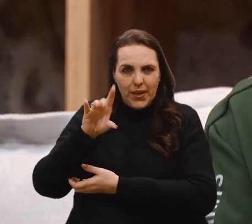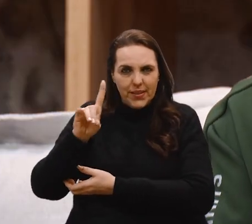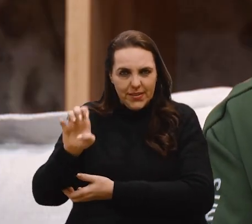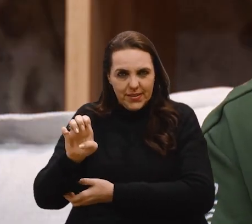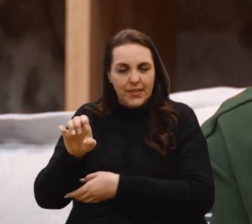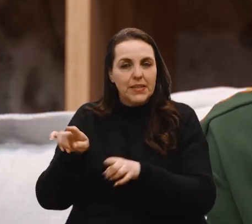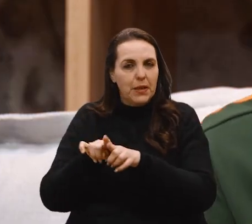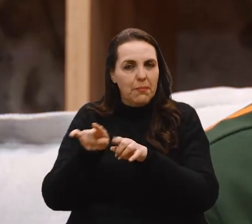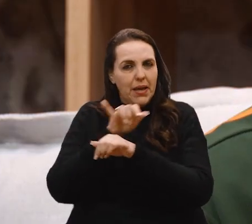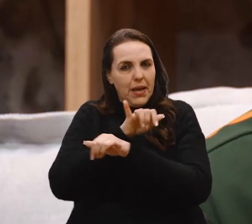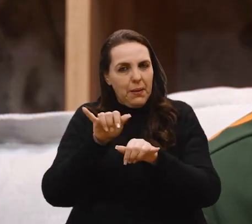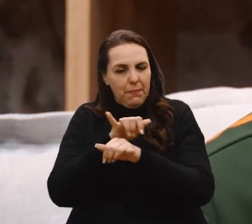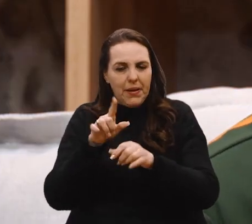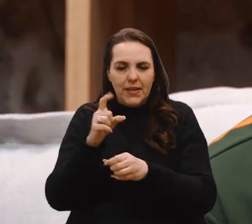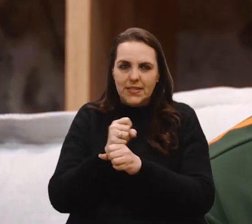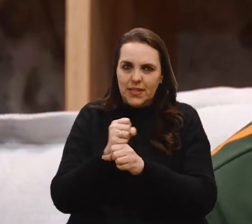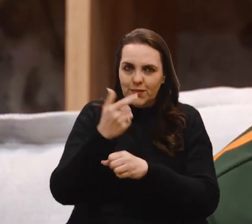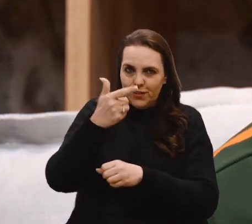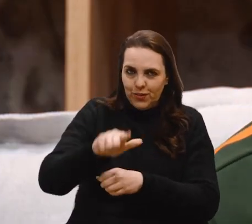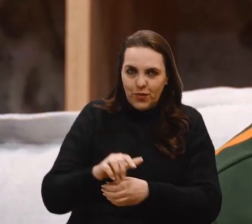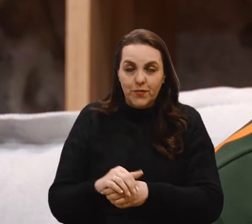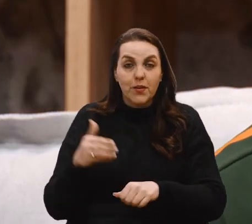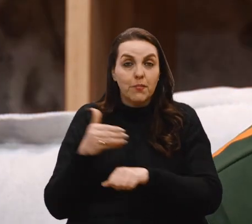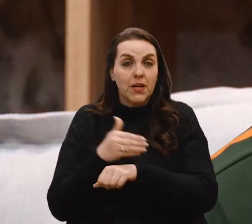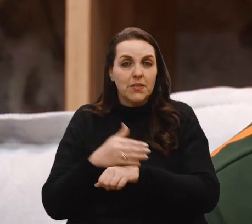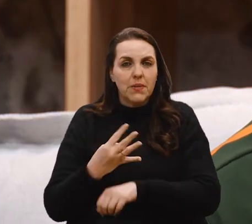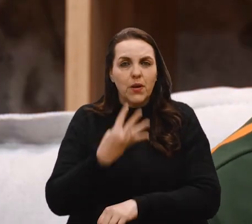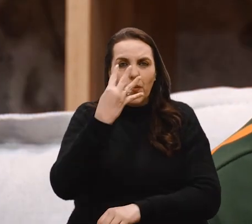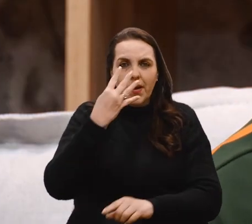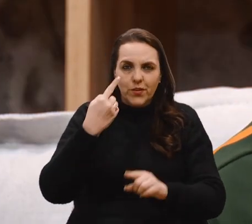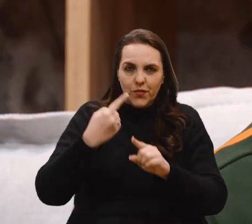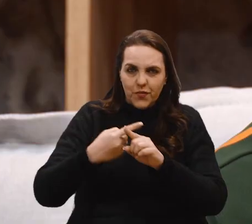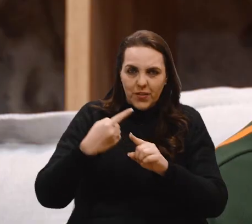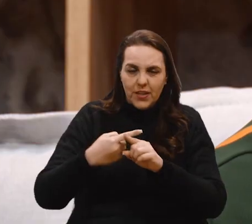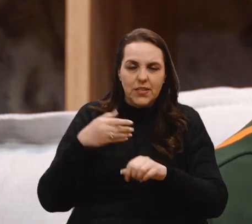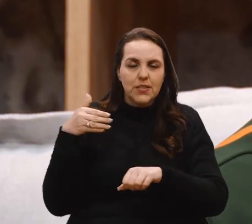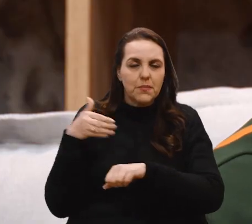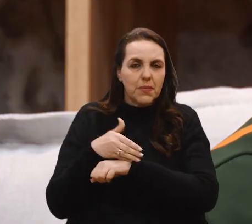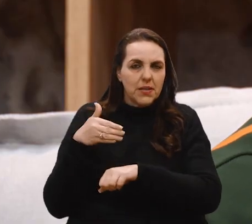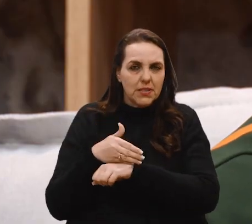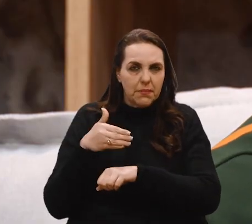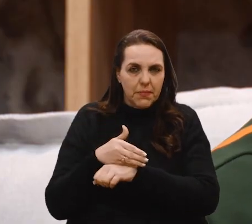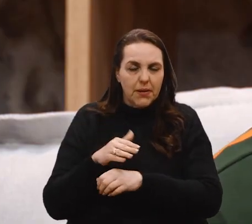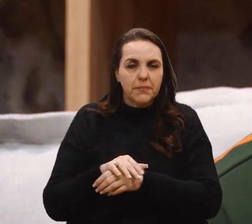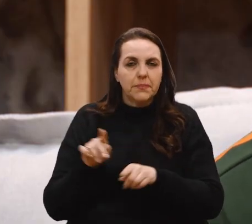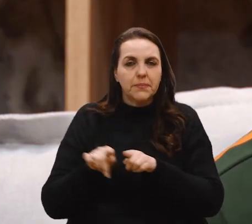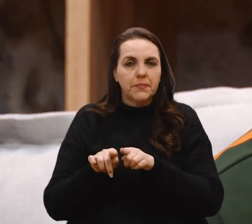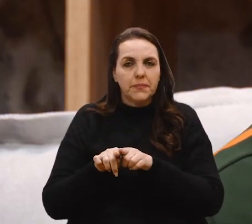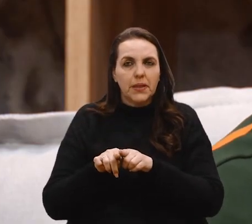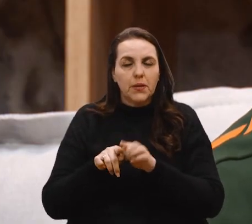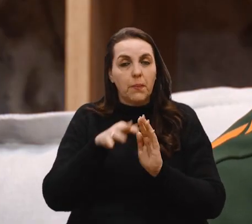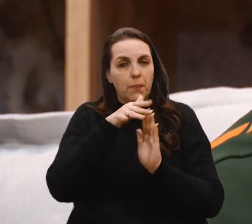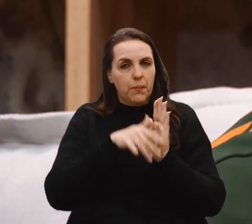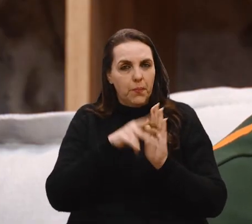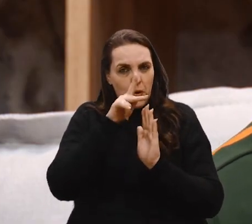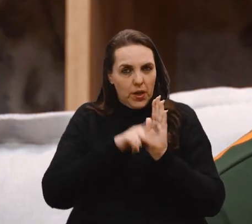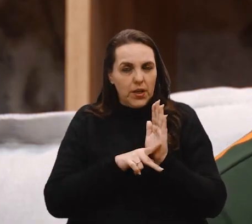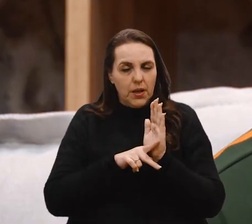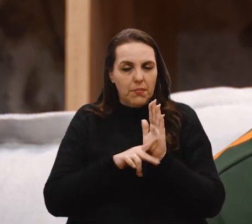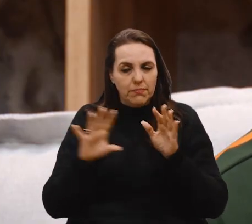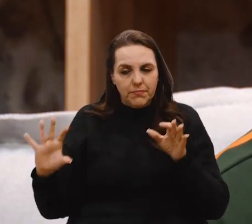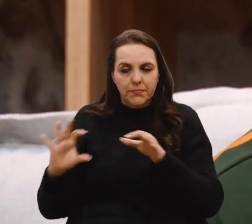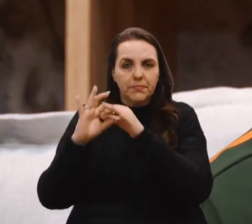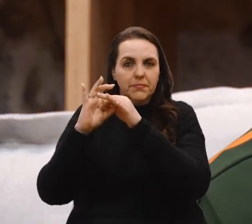também. Participei, esse ano vai ser a 4ª vez que eu vou participar de um programa em associação com a